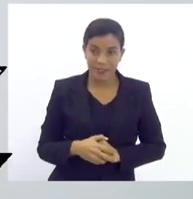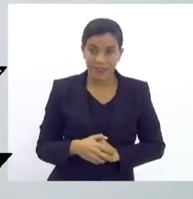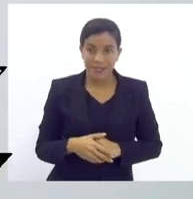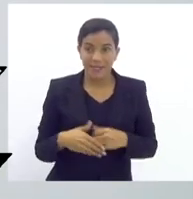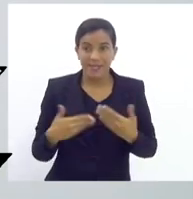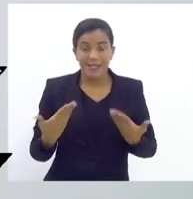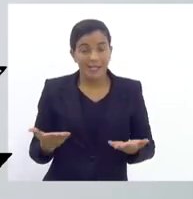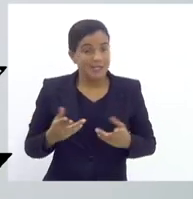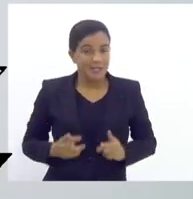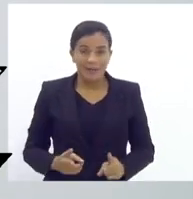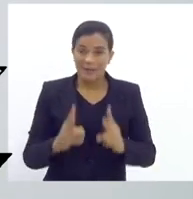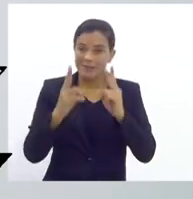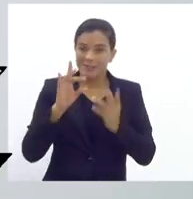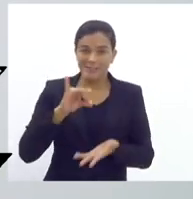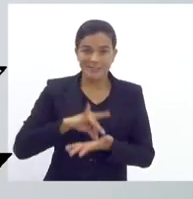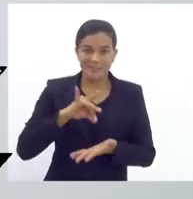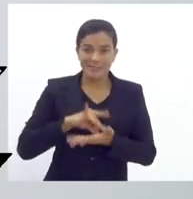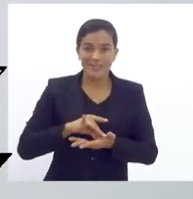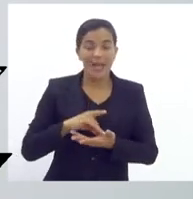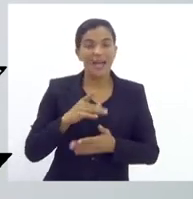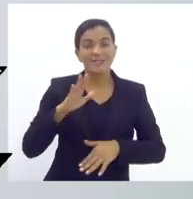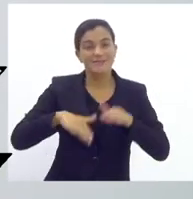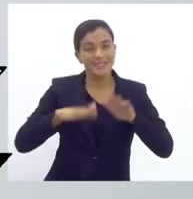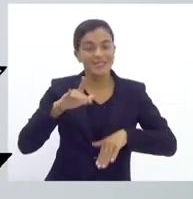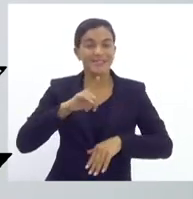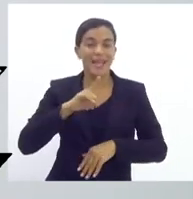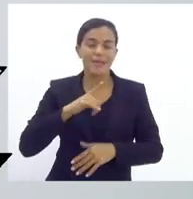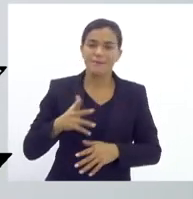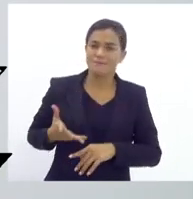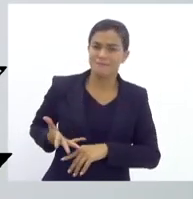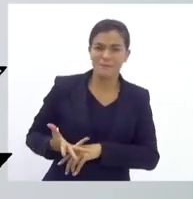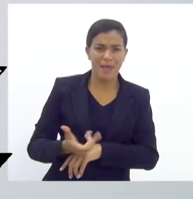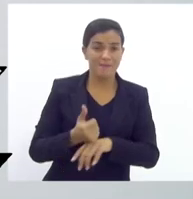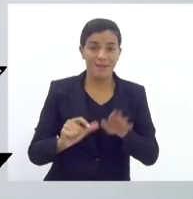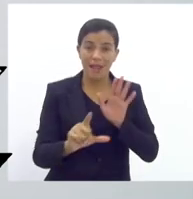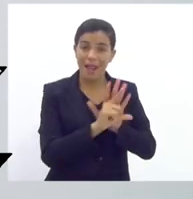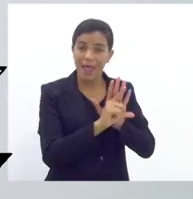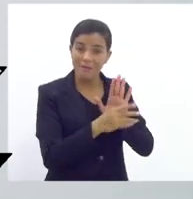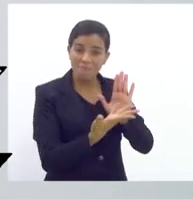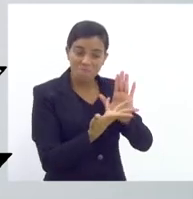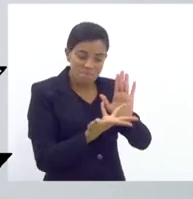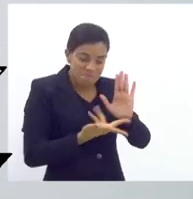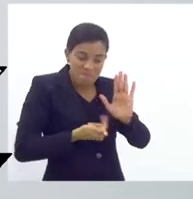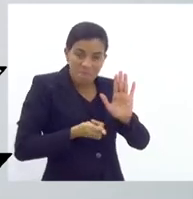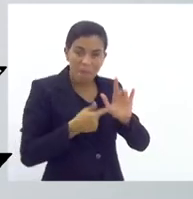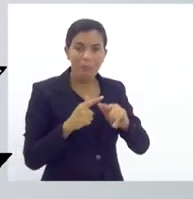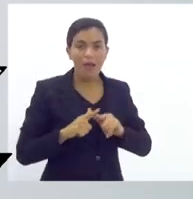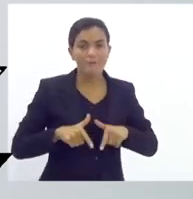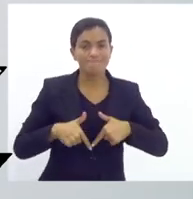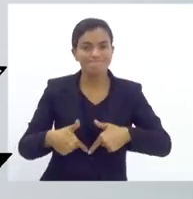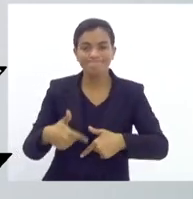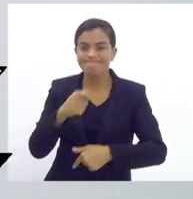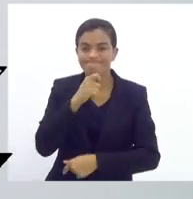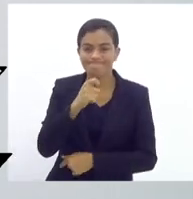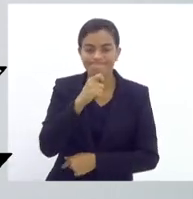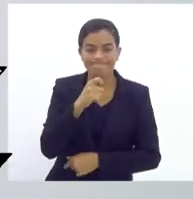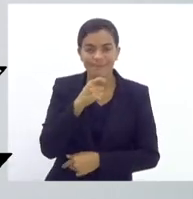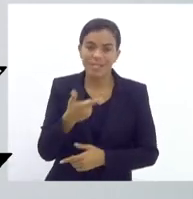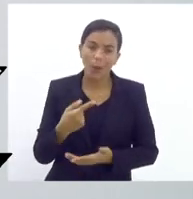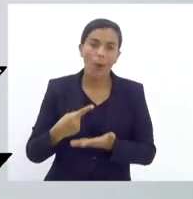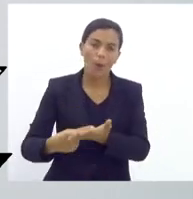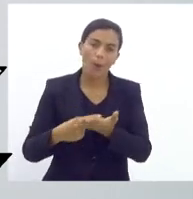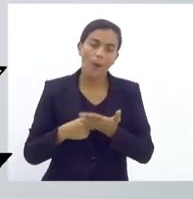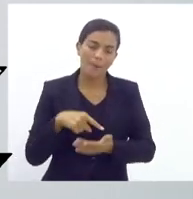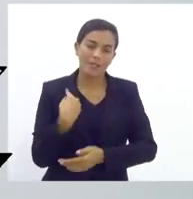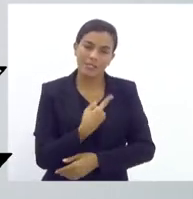Isso é uma constante na realidade muitas vezes a gente tem excelentes leis que não conseguem ser efetivadas então eu acho que esse é um compromisso